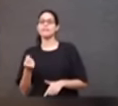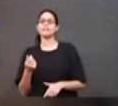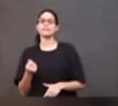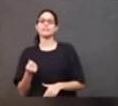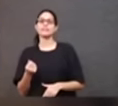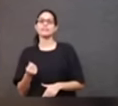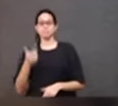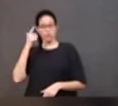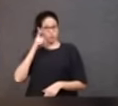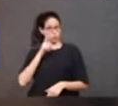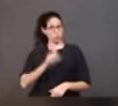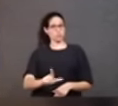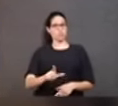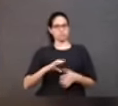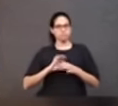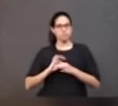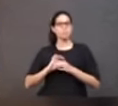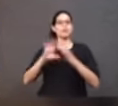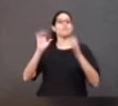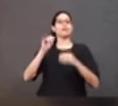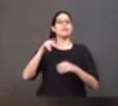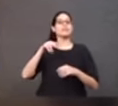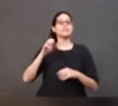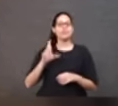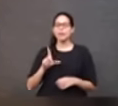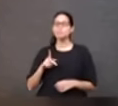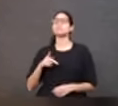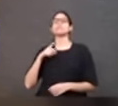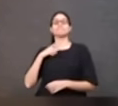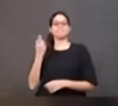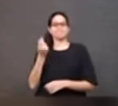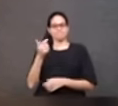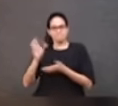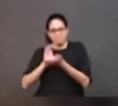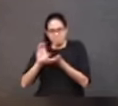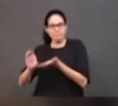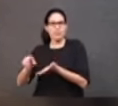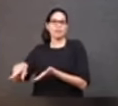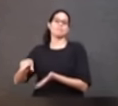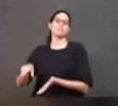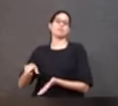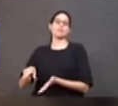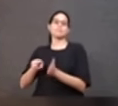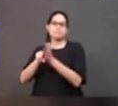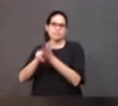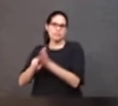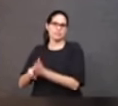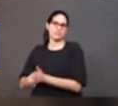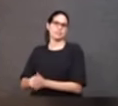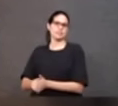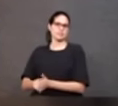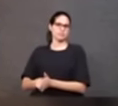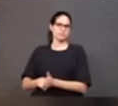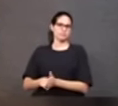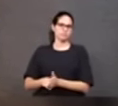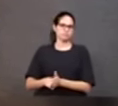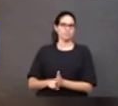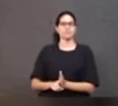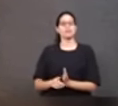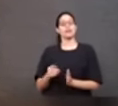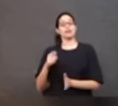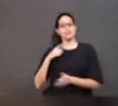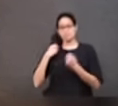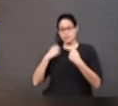de R$ 8.300.000 para investimento em infraestrutura para a pesquisa, os quais deveriam ter sido executados até